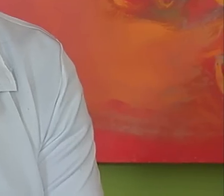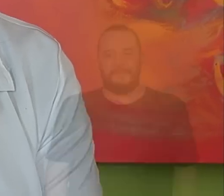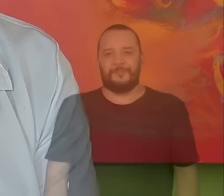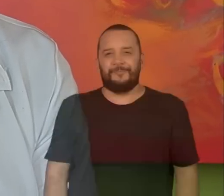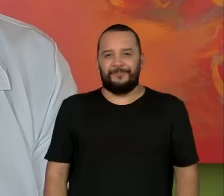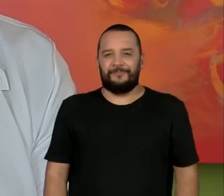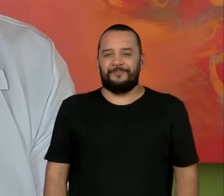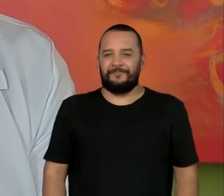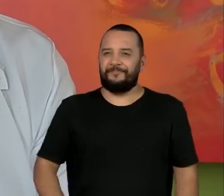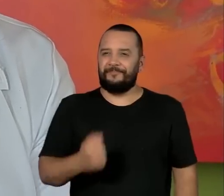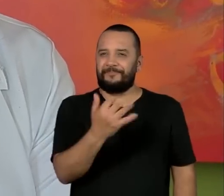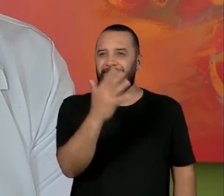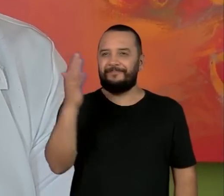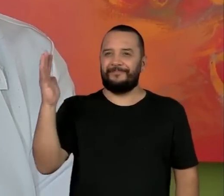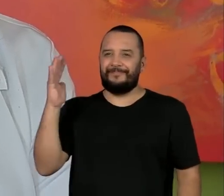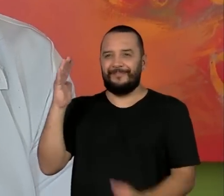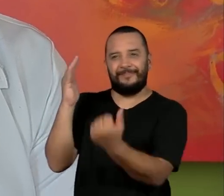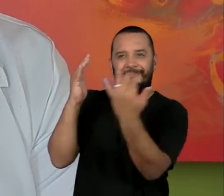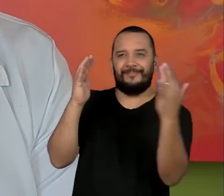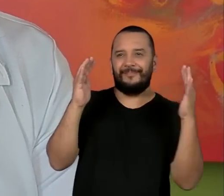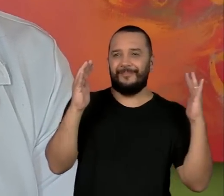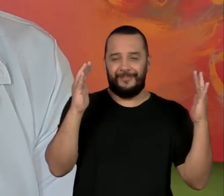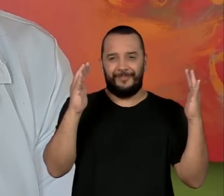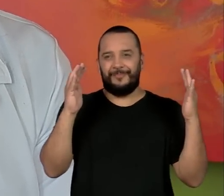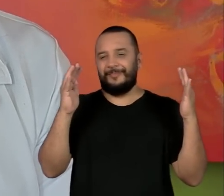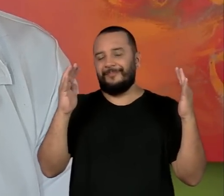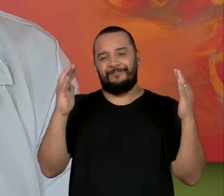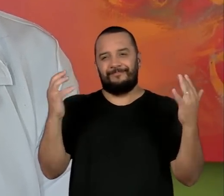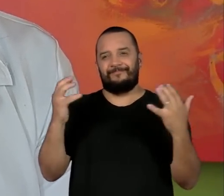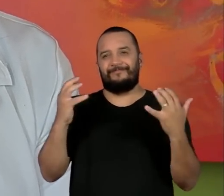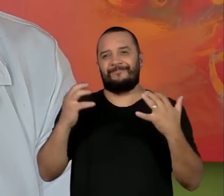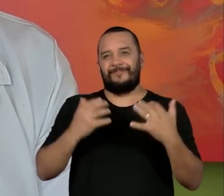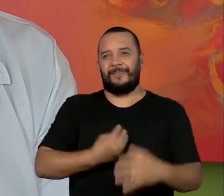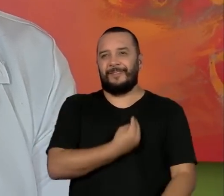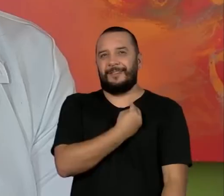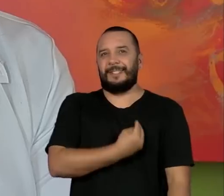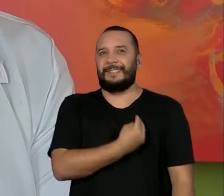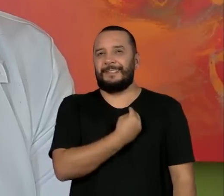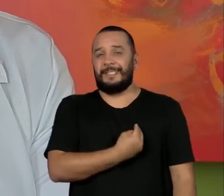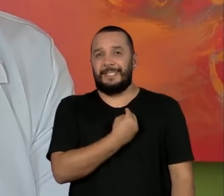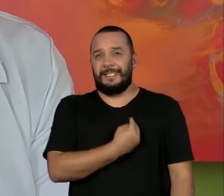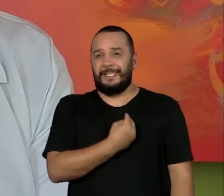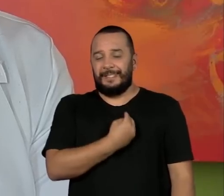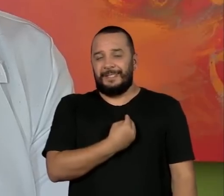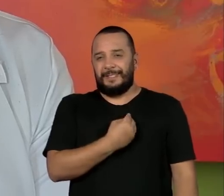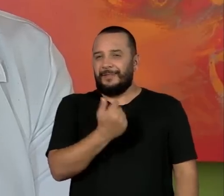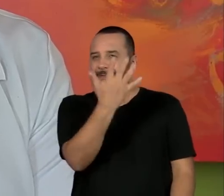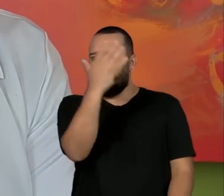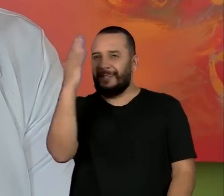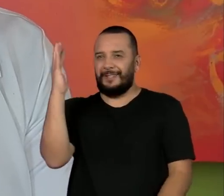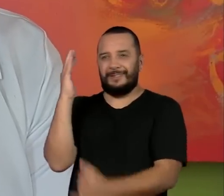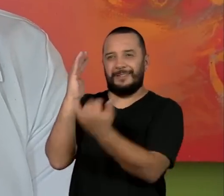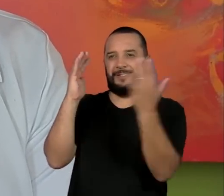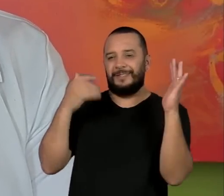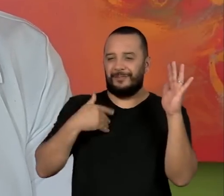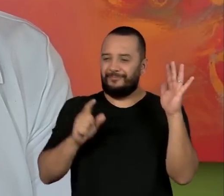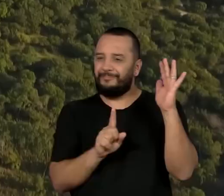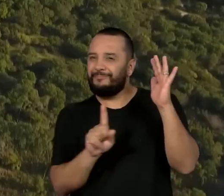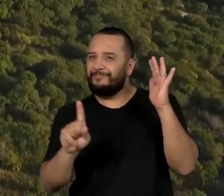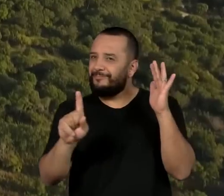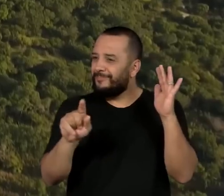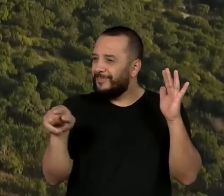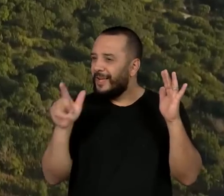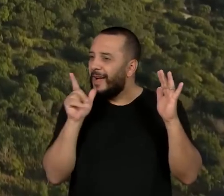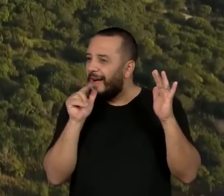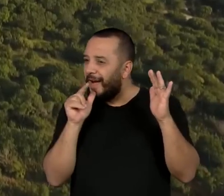A mata é vida, é vida. Você ali dentro da mata, você tem a água saudável, você